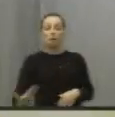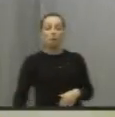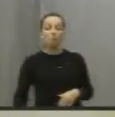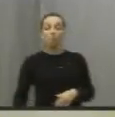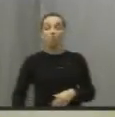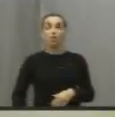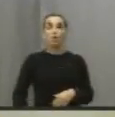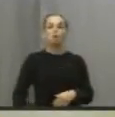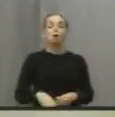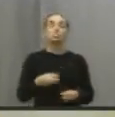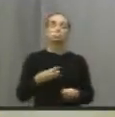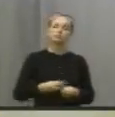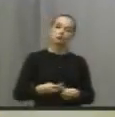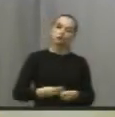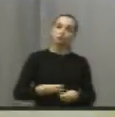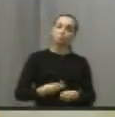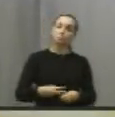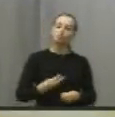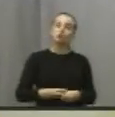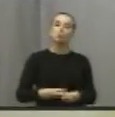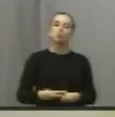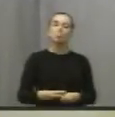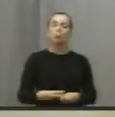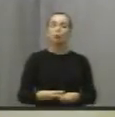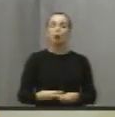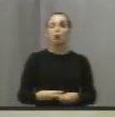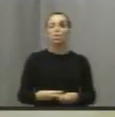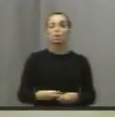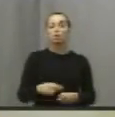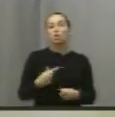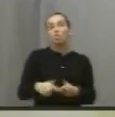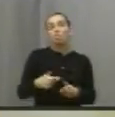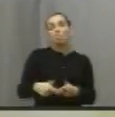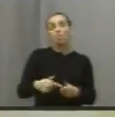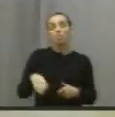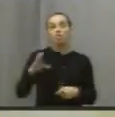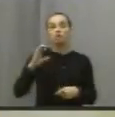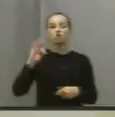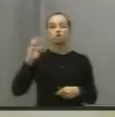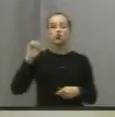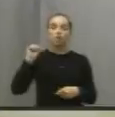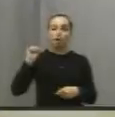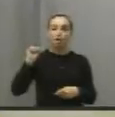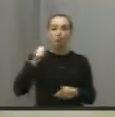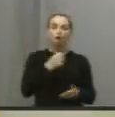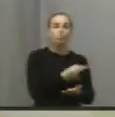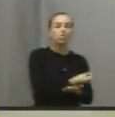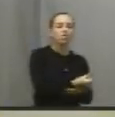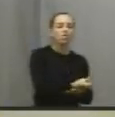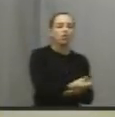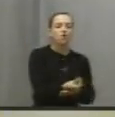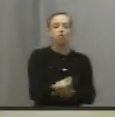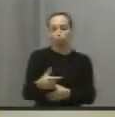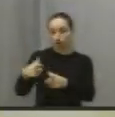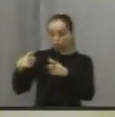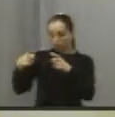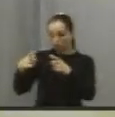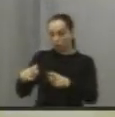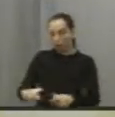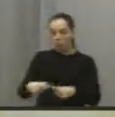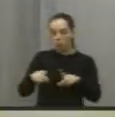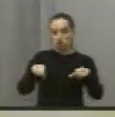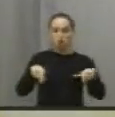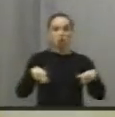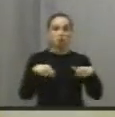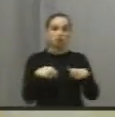vai resolver o problema da CTA? Porque a venda da área, nesse modelo que está hoje, que